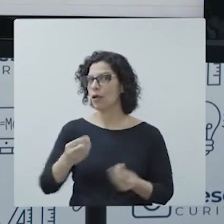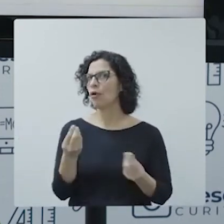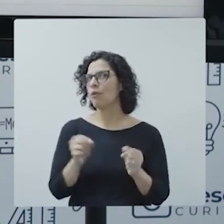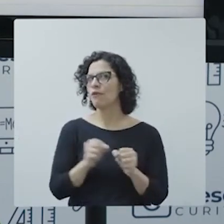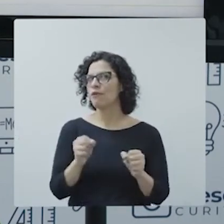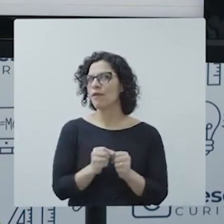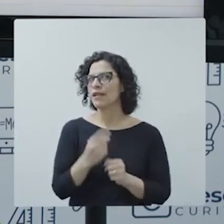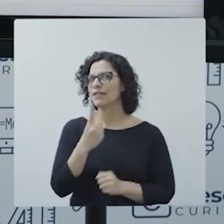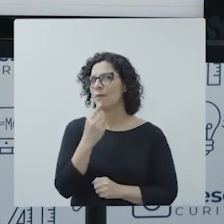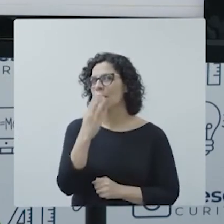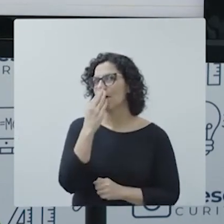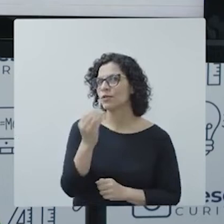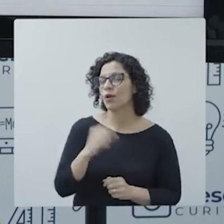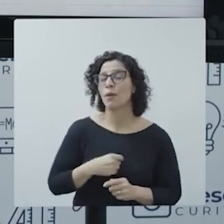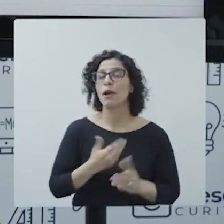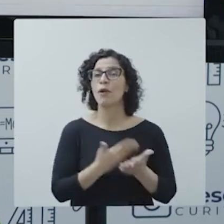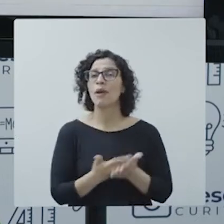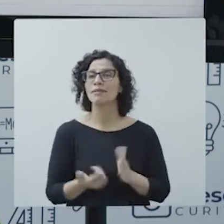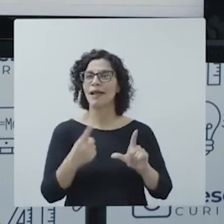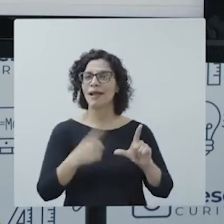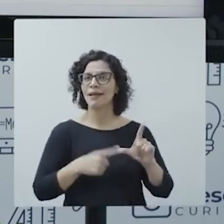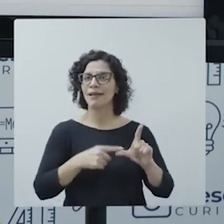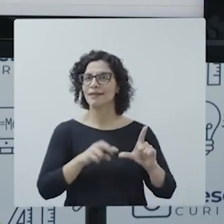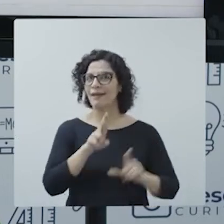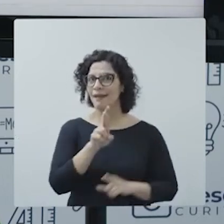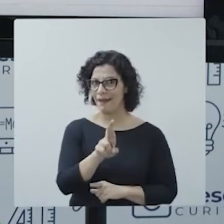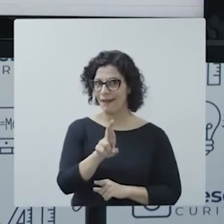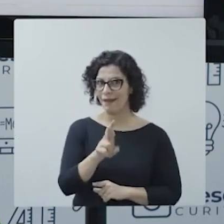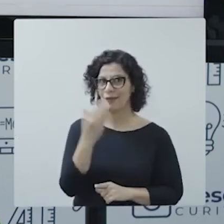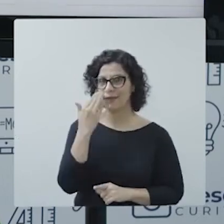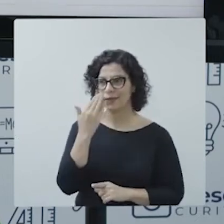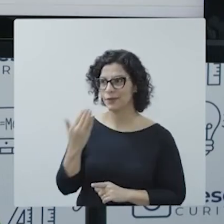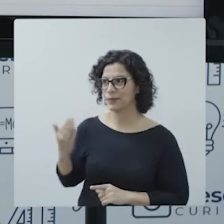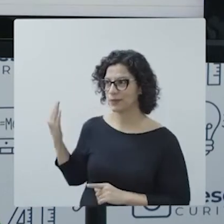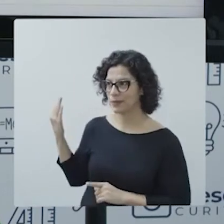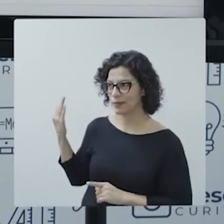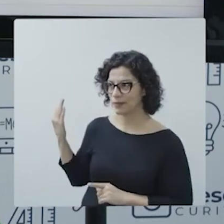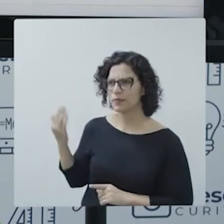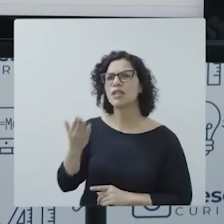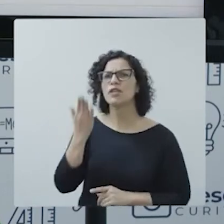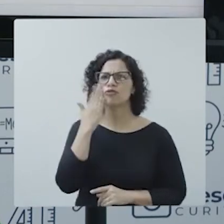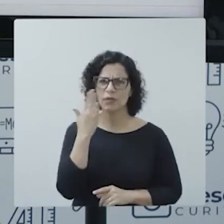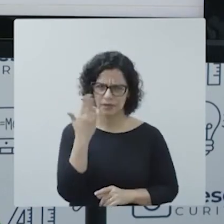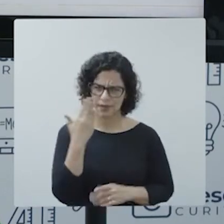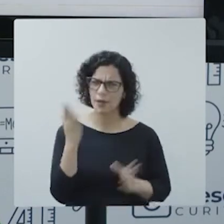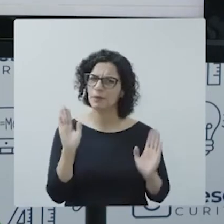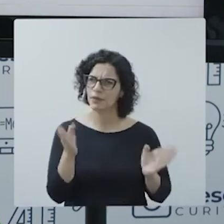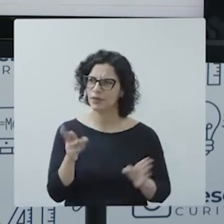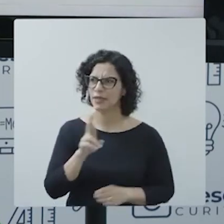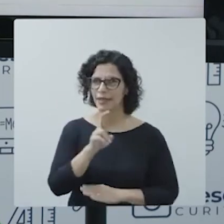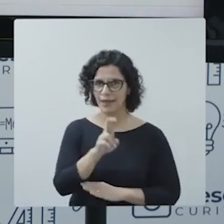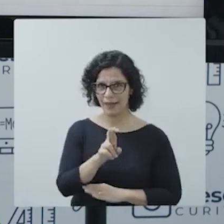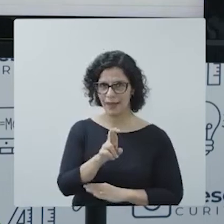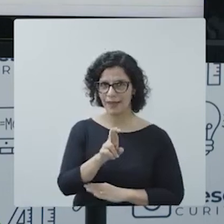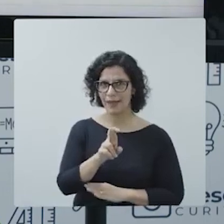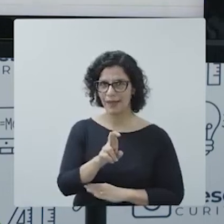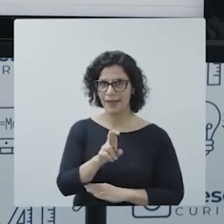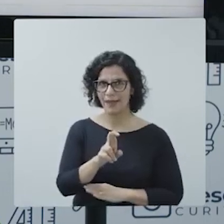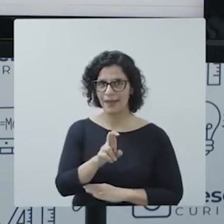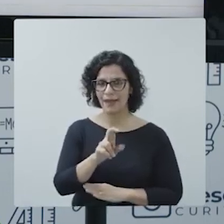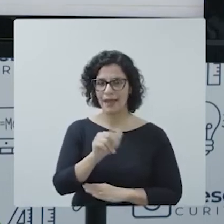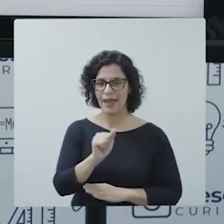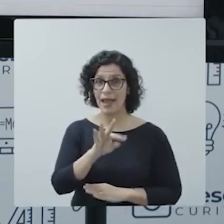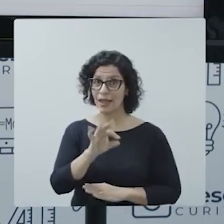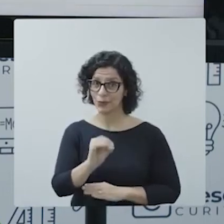Raposa. Começa com a letrinha R. R nós já vimos, né? R de